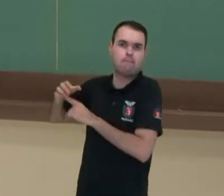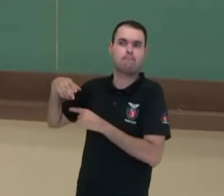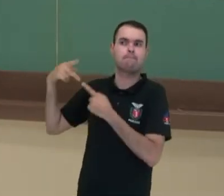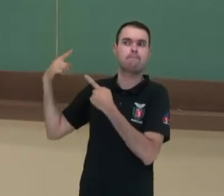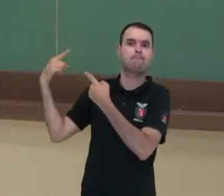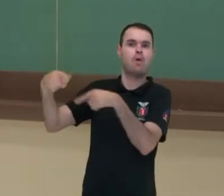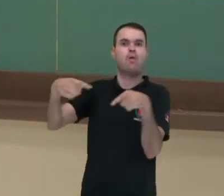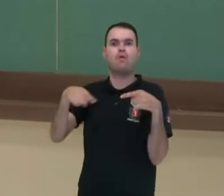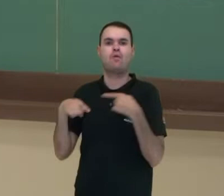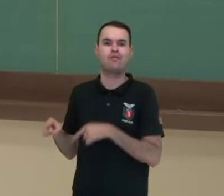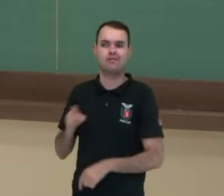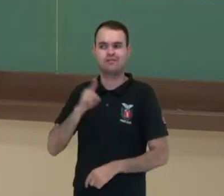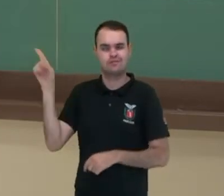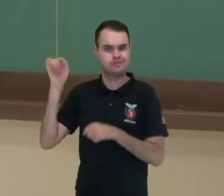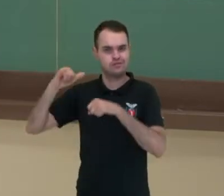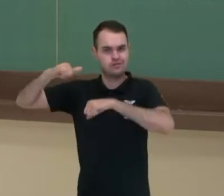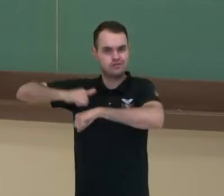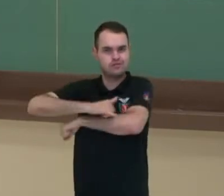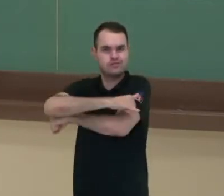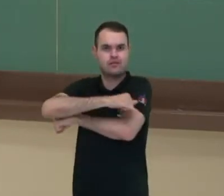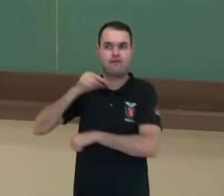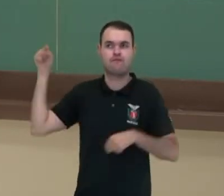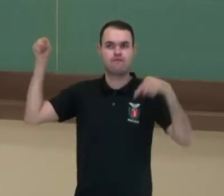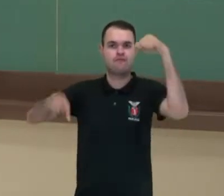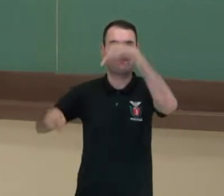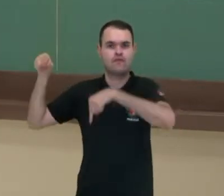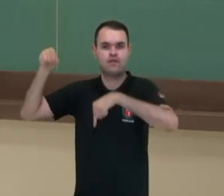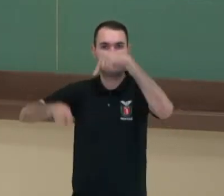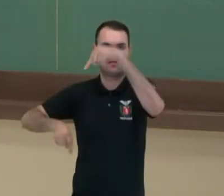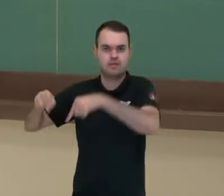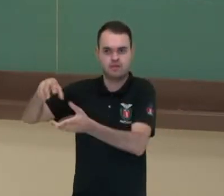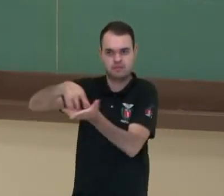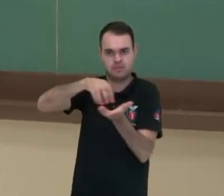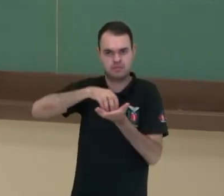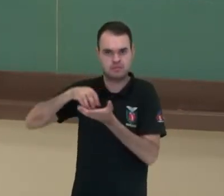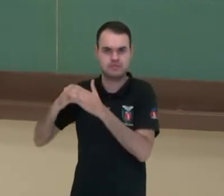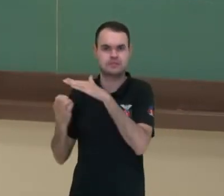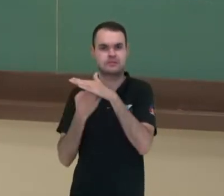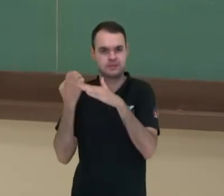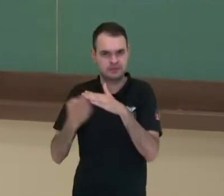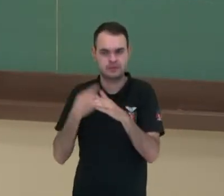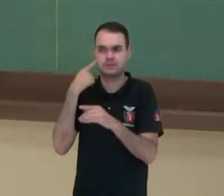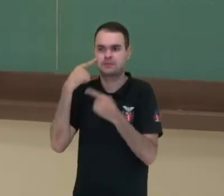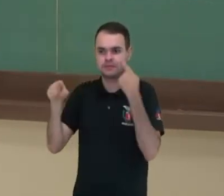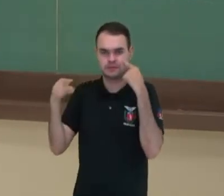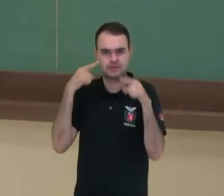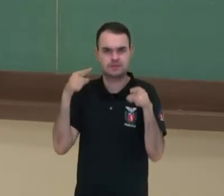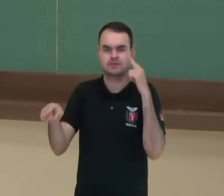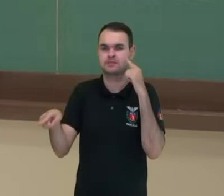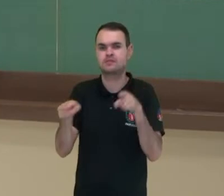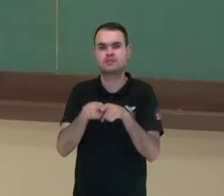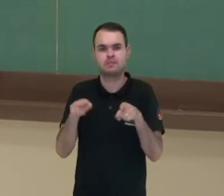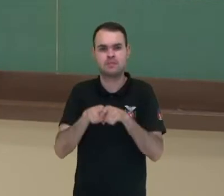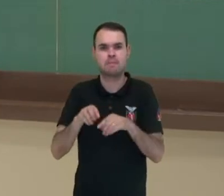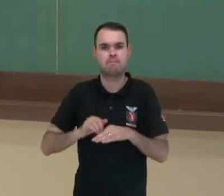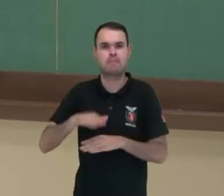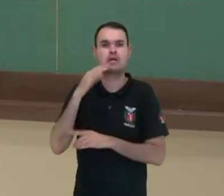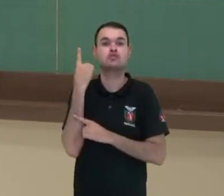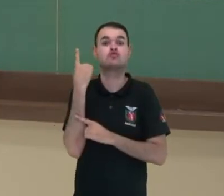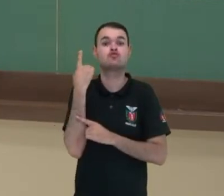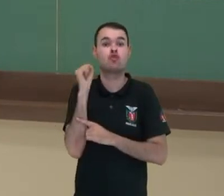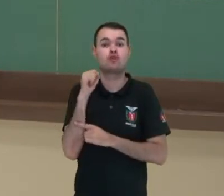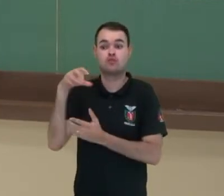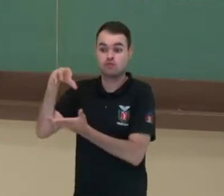dos Pinhais sobre a vinda de algumas montadoras, a descoberta de mais de 18